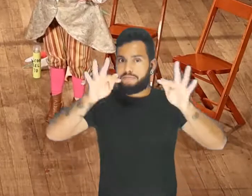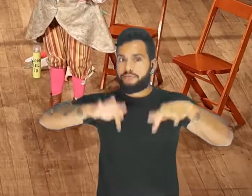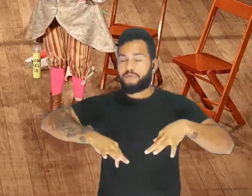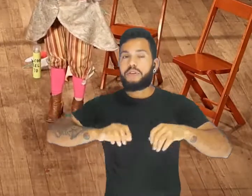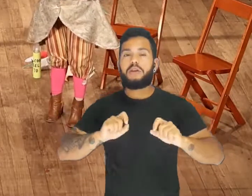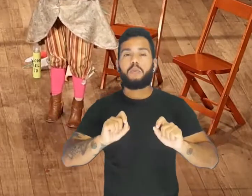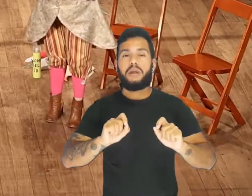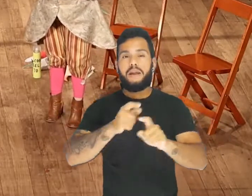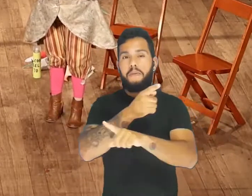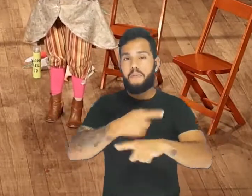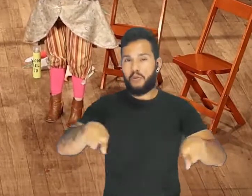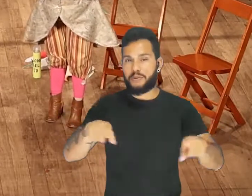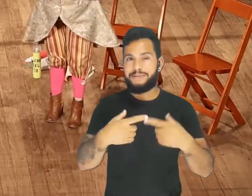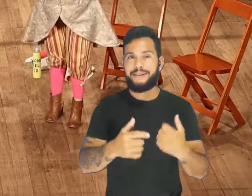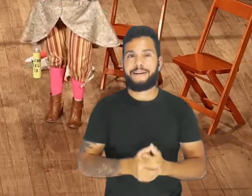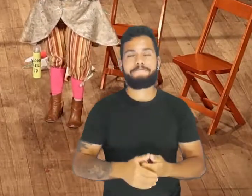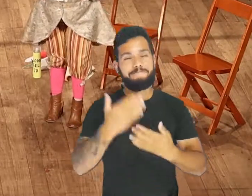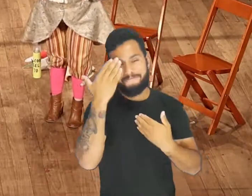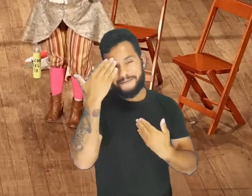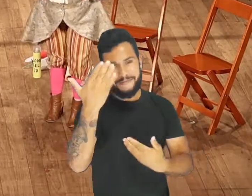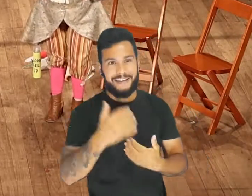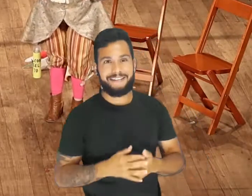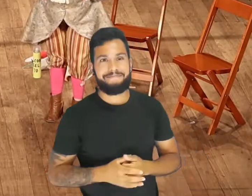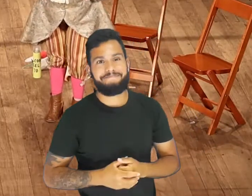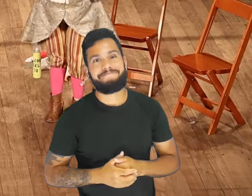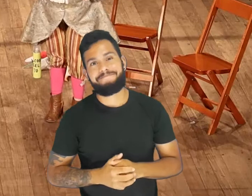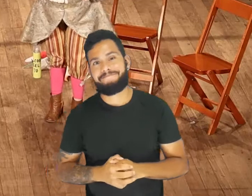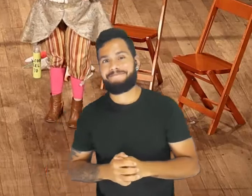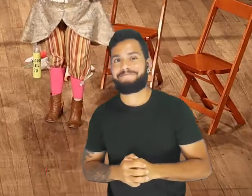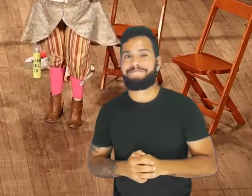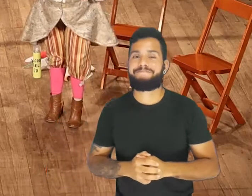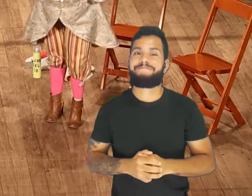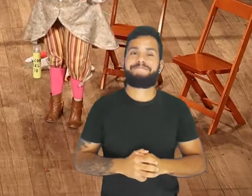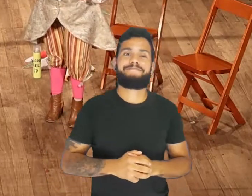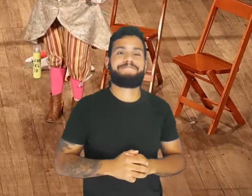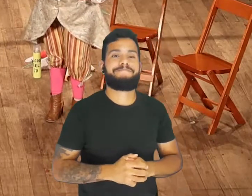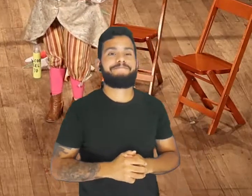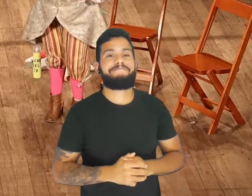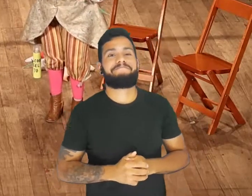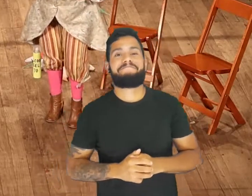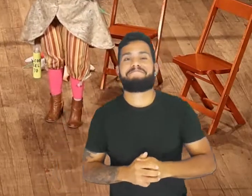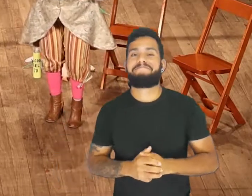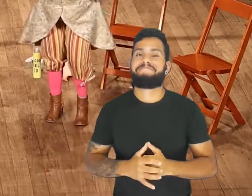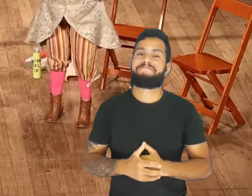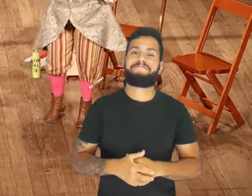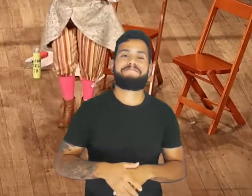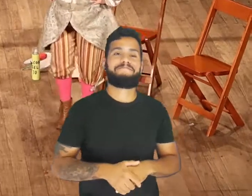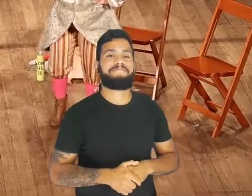nos ônibus também. Sim. E nós vamos finalizar com uma música... Muito obrigado!